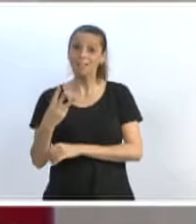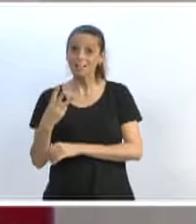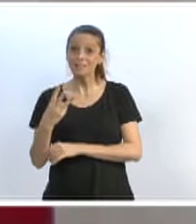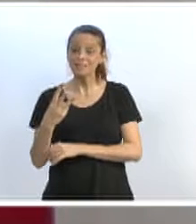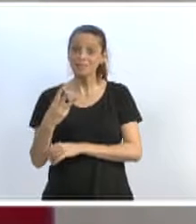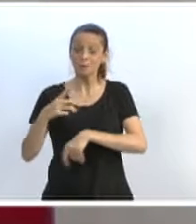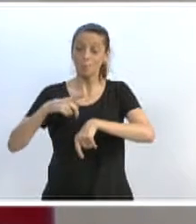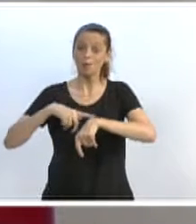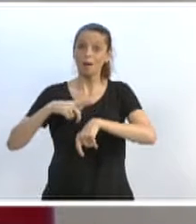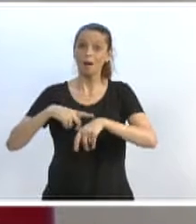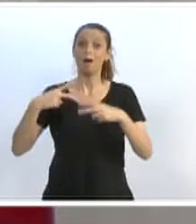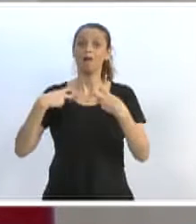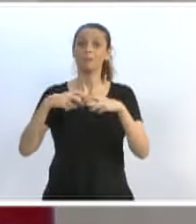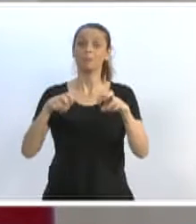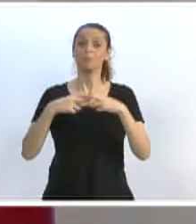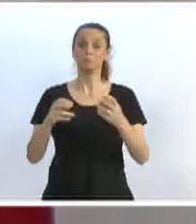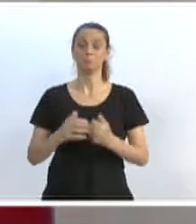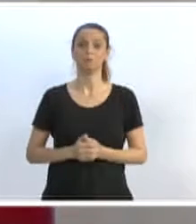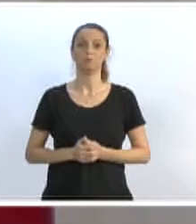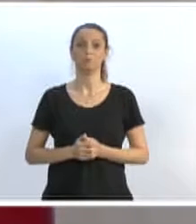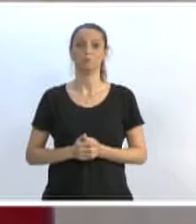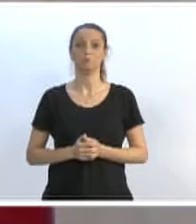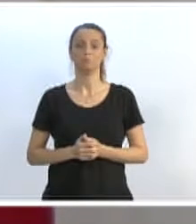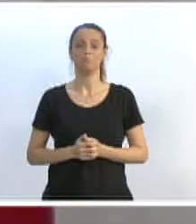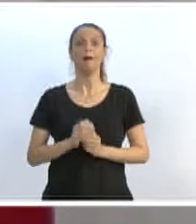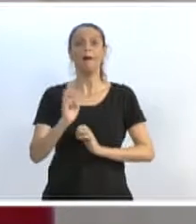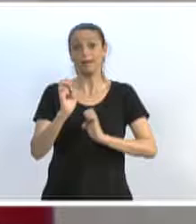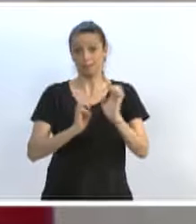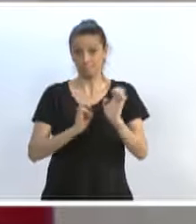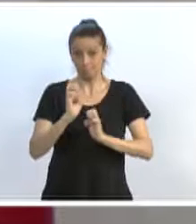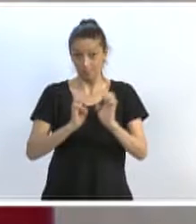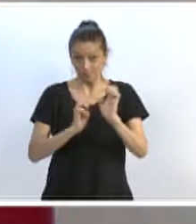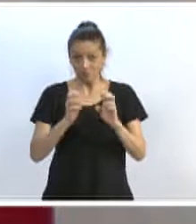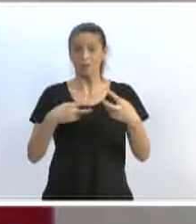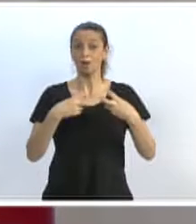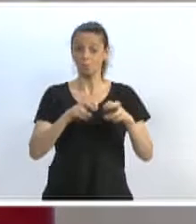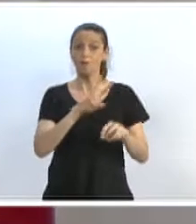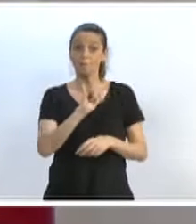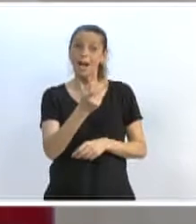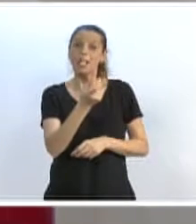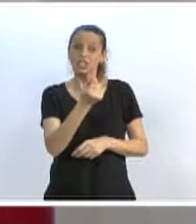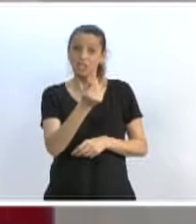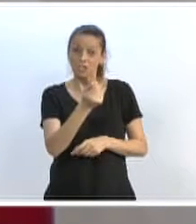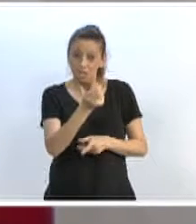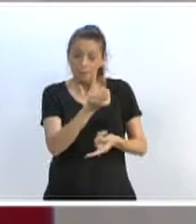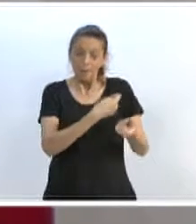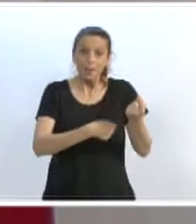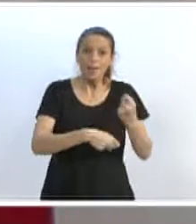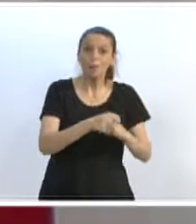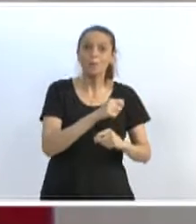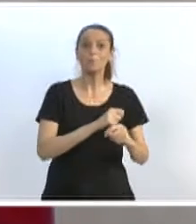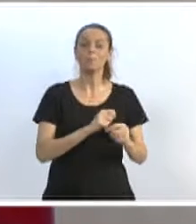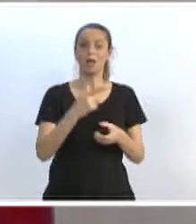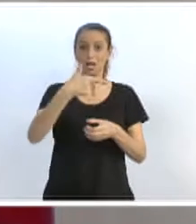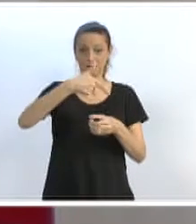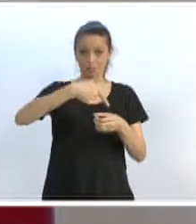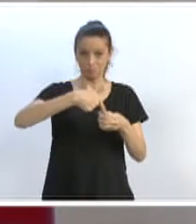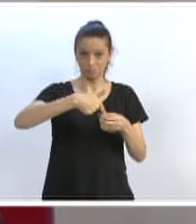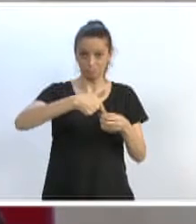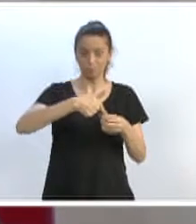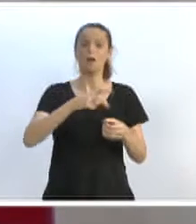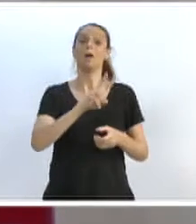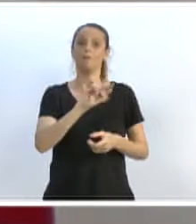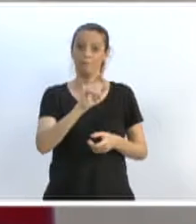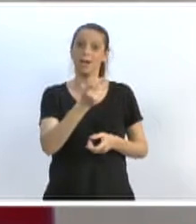economia, segundo eles, de 900 quilômetros dia, 300 litros de diesel por dia também. Isso, na minha